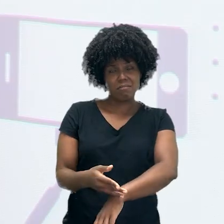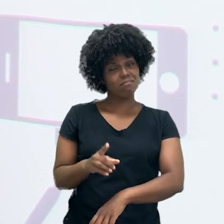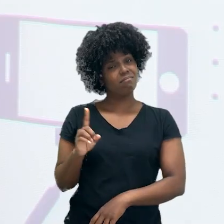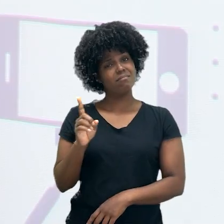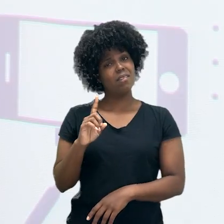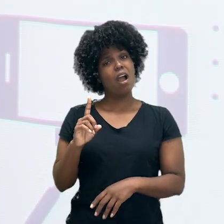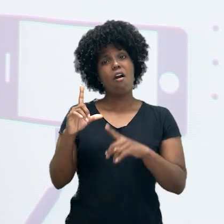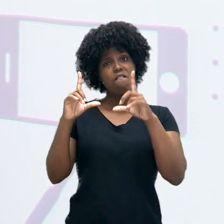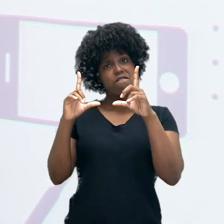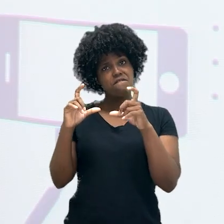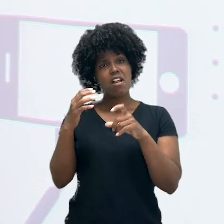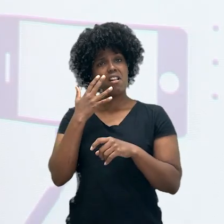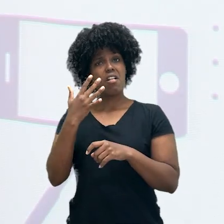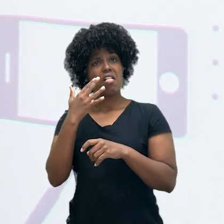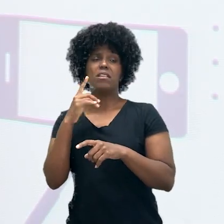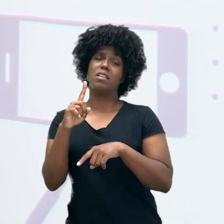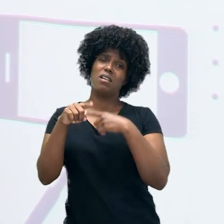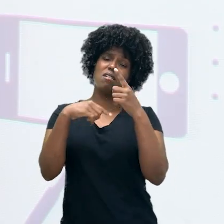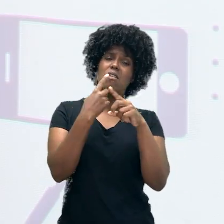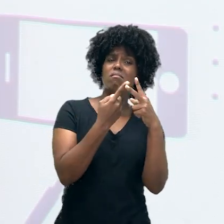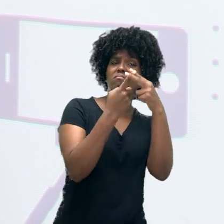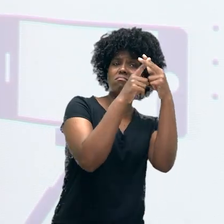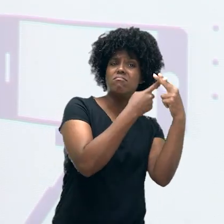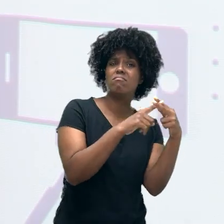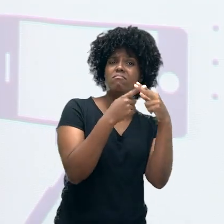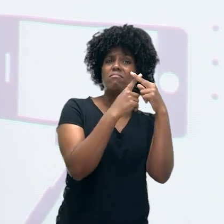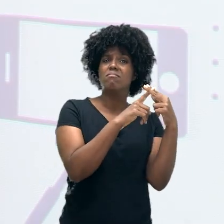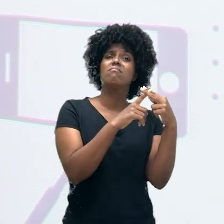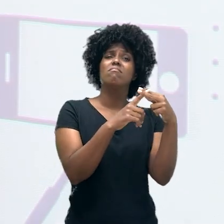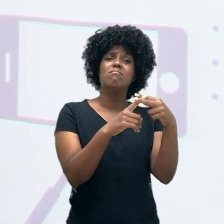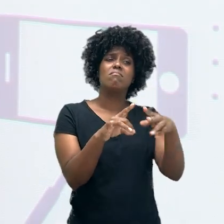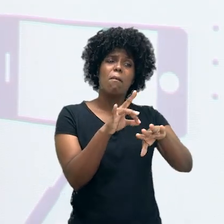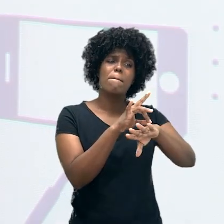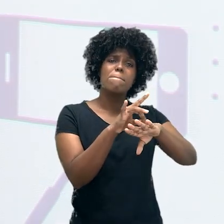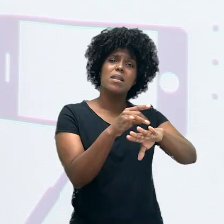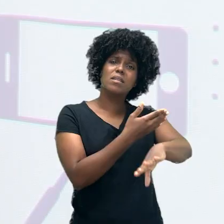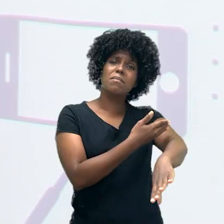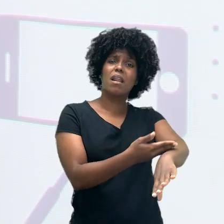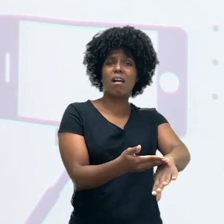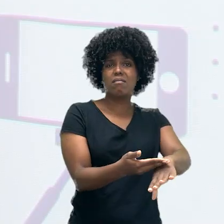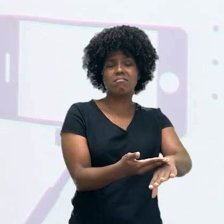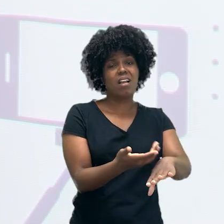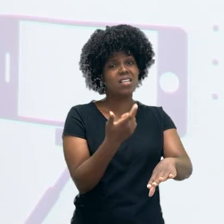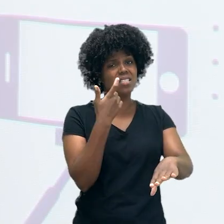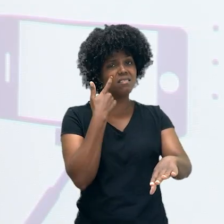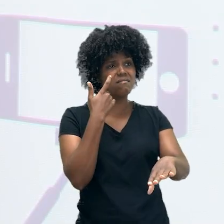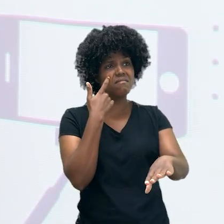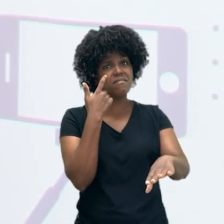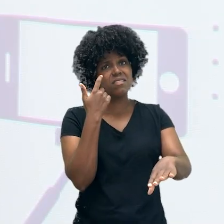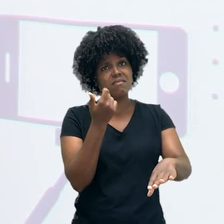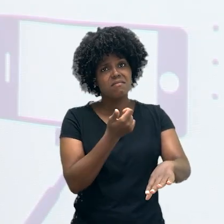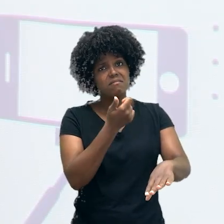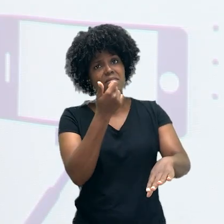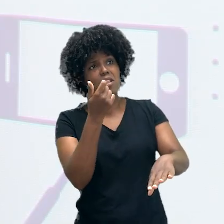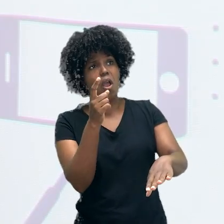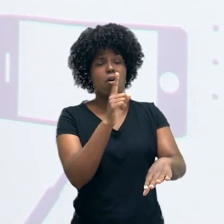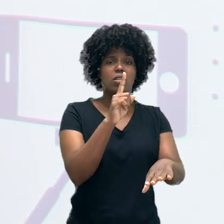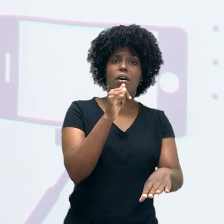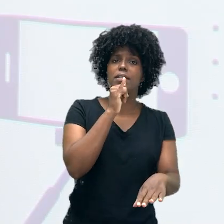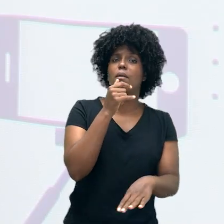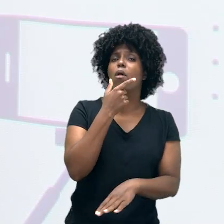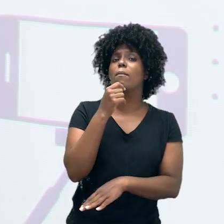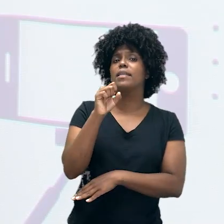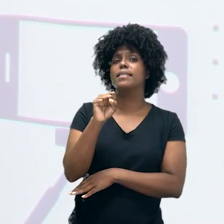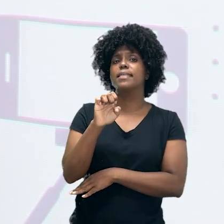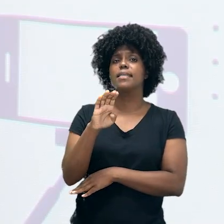E só tem essa opção? Você tira colorida e aí na edição você pode optar se ela fica melhor em preto e branco ou não, né? Por